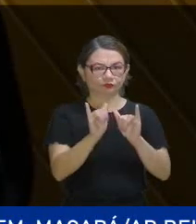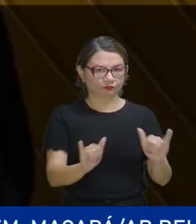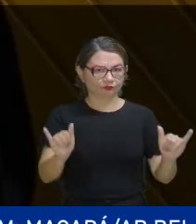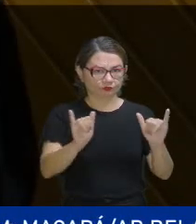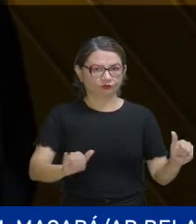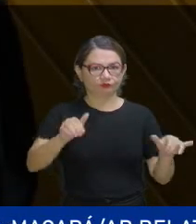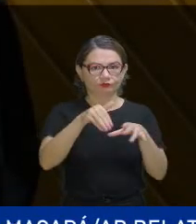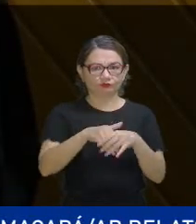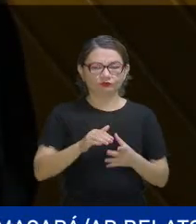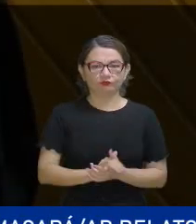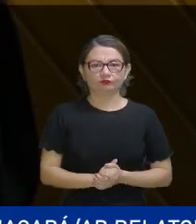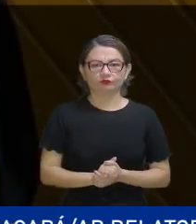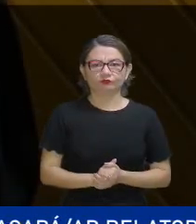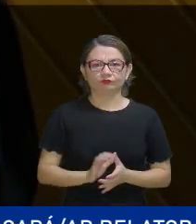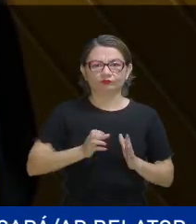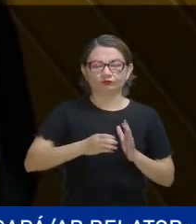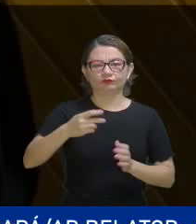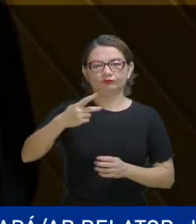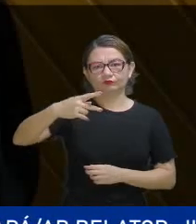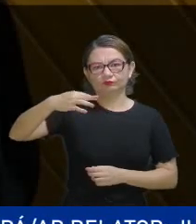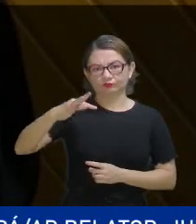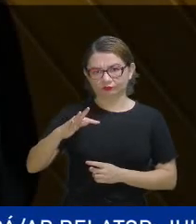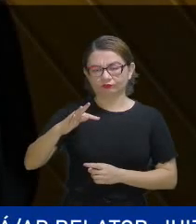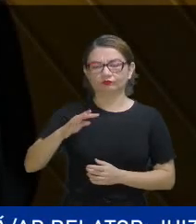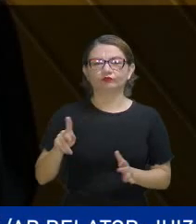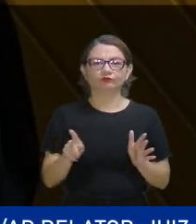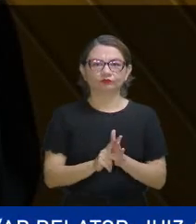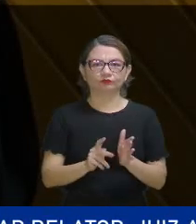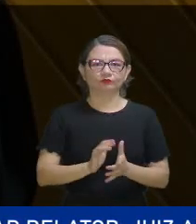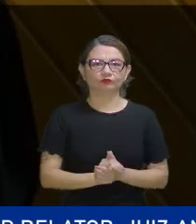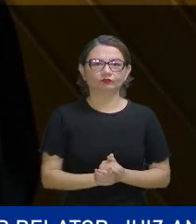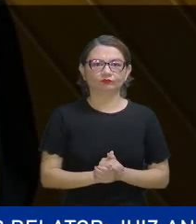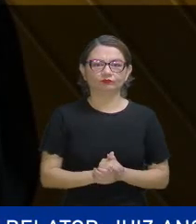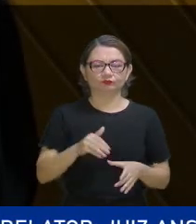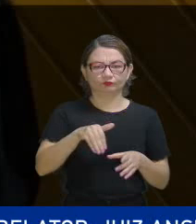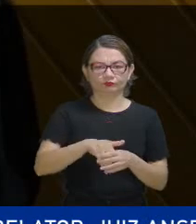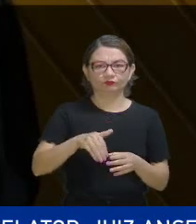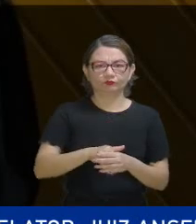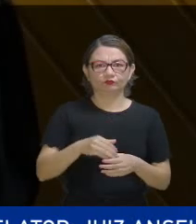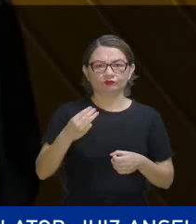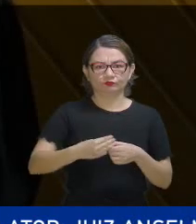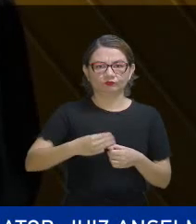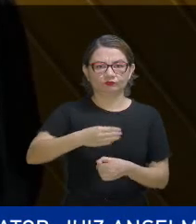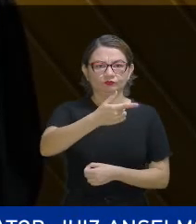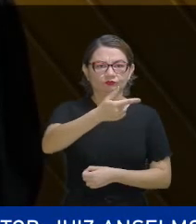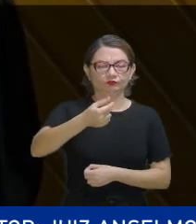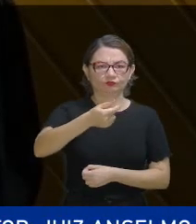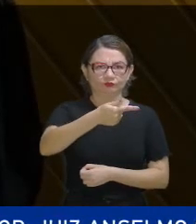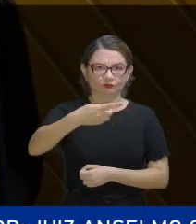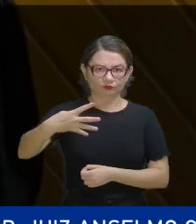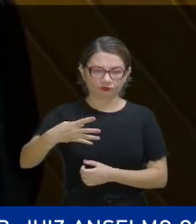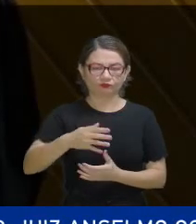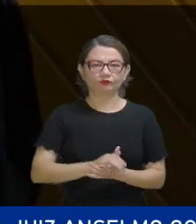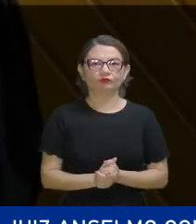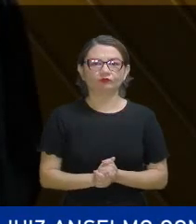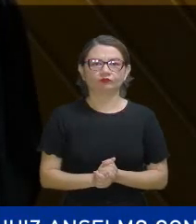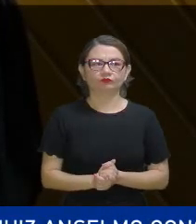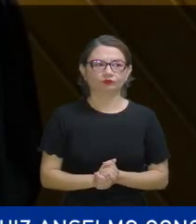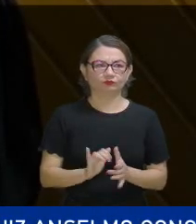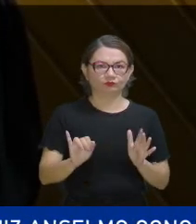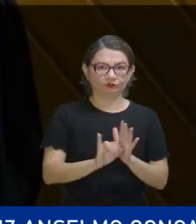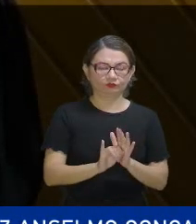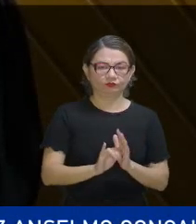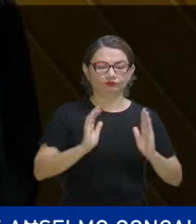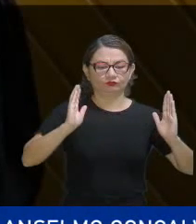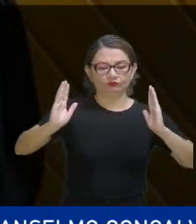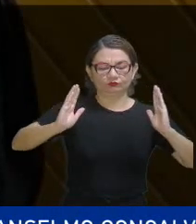campanha da direção Foco no estadual do juiz Partido Anselmo dos Gonçalves. Trabalhadores, Ele é branco, referente careca, usa às óculos de eleições armação municipais escuro, de nariz afilado, 2024, traje toga preta, publicado na barra de digital, rolagem